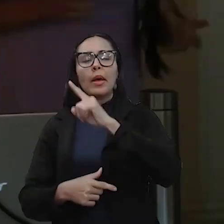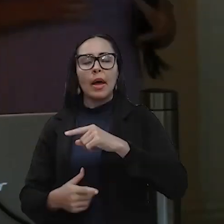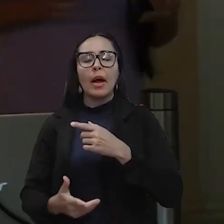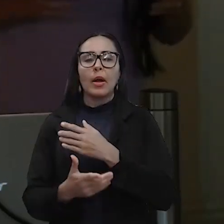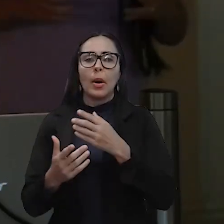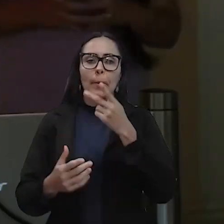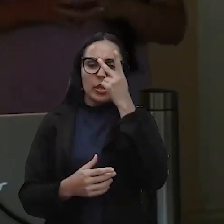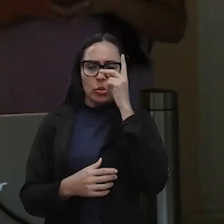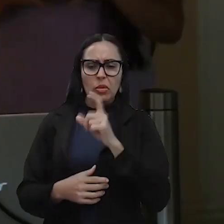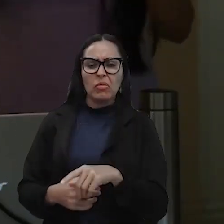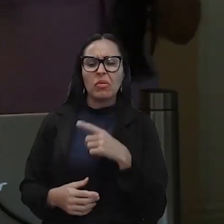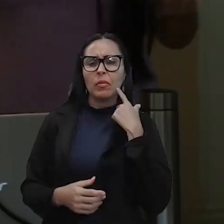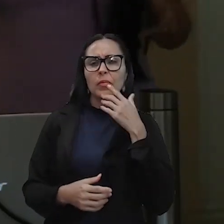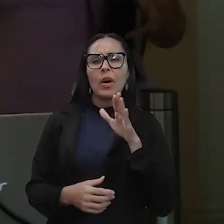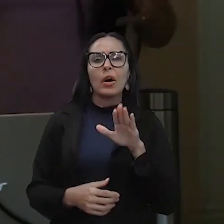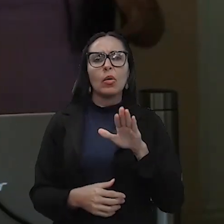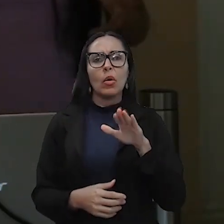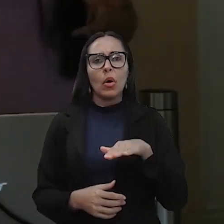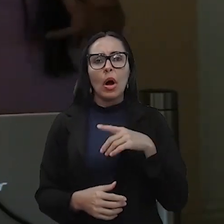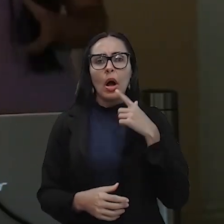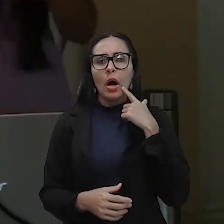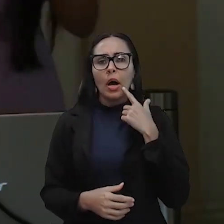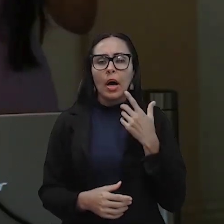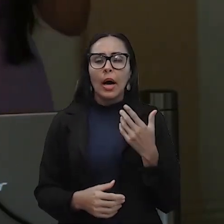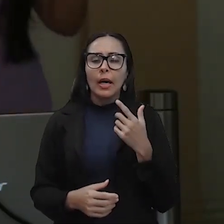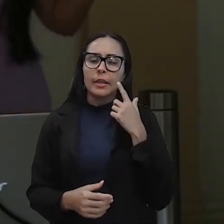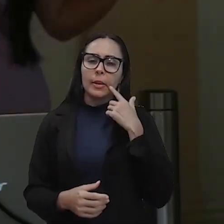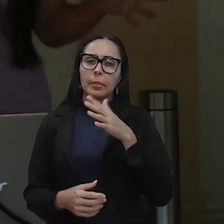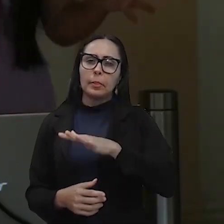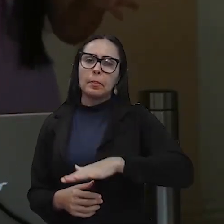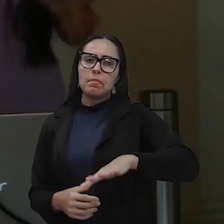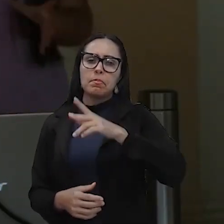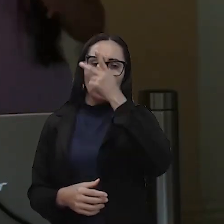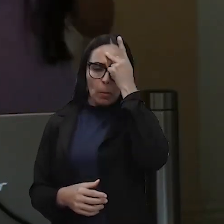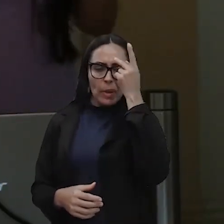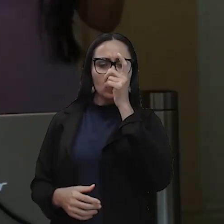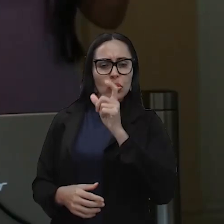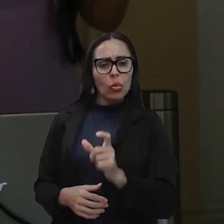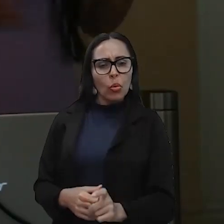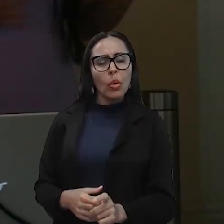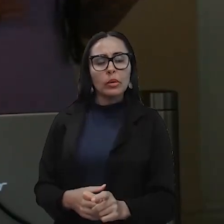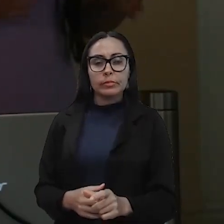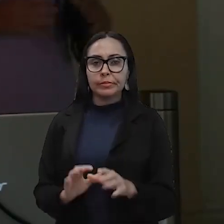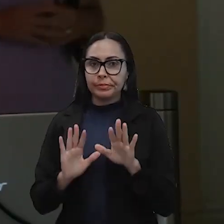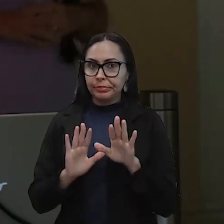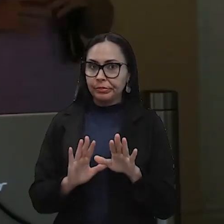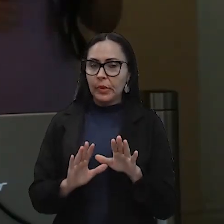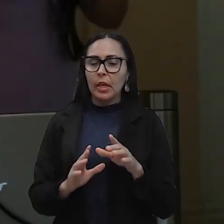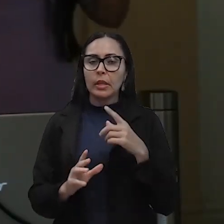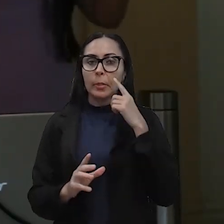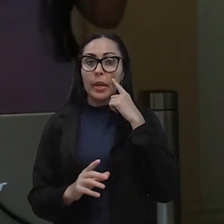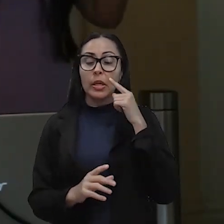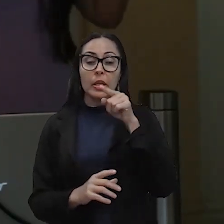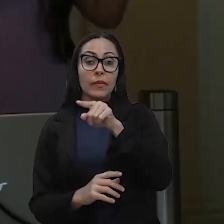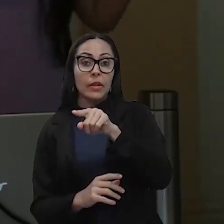o número não está tão grande de pessoas. Imagina, é através de vocês, que são